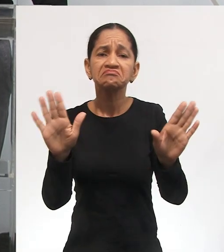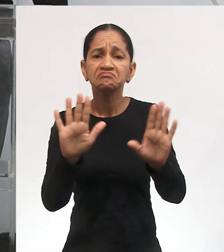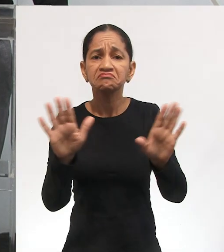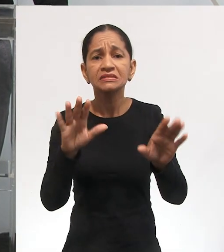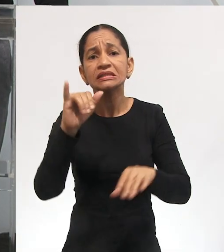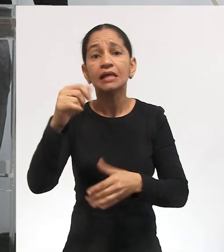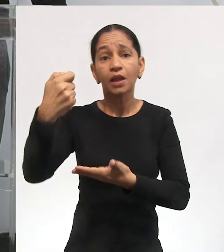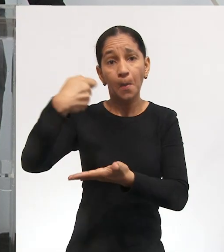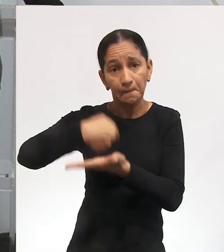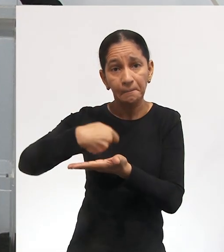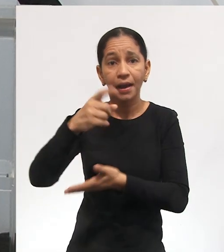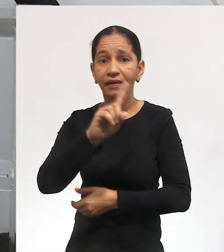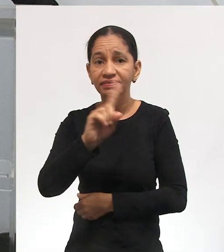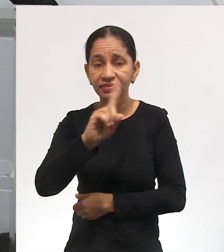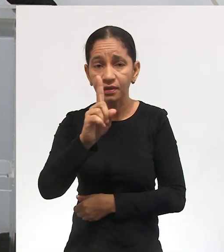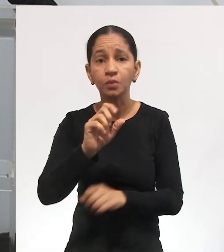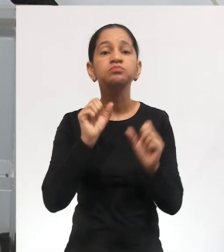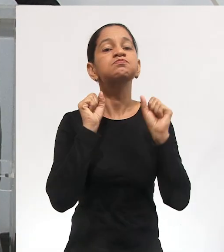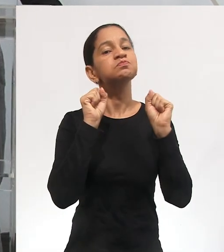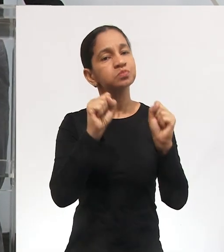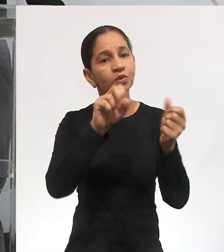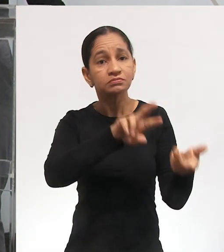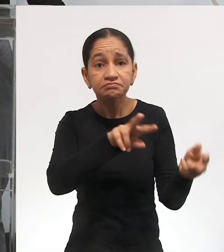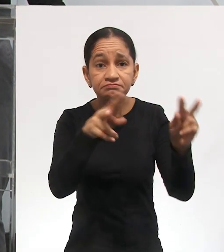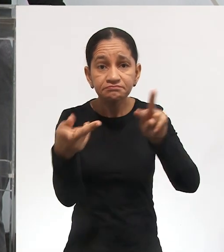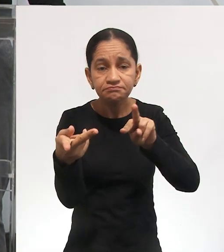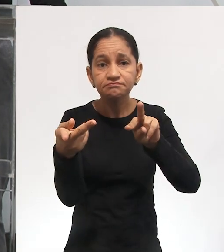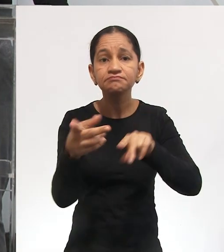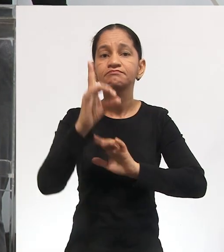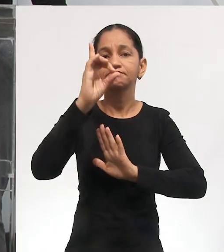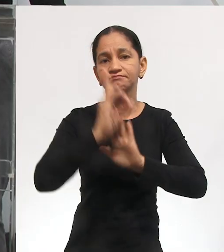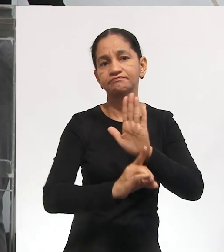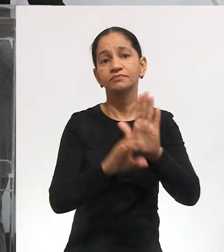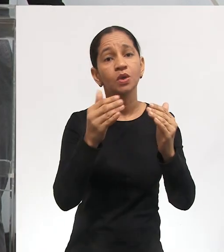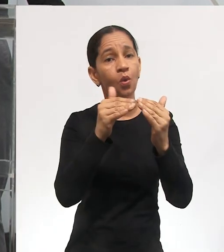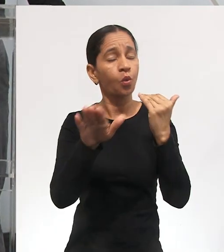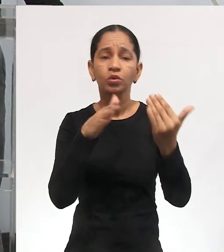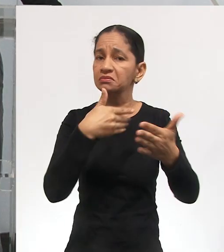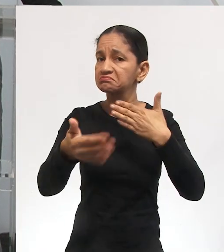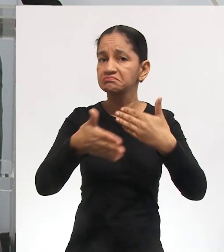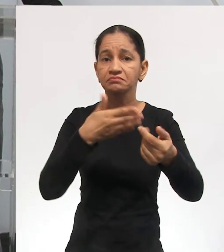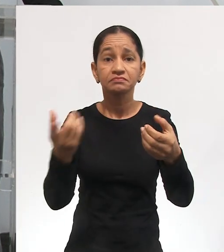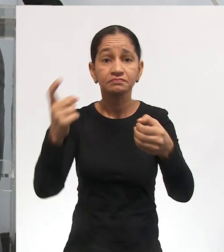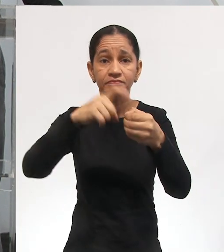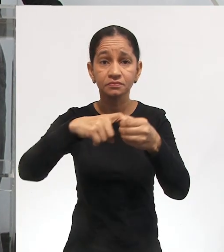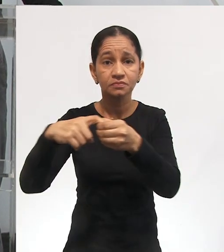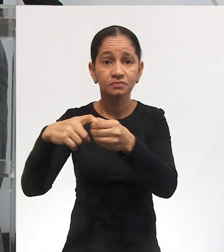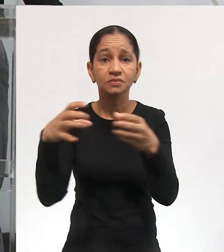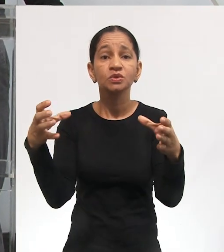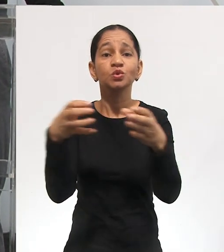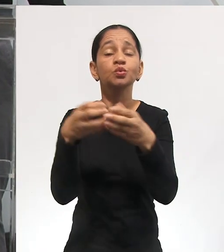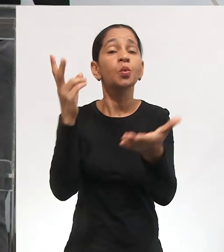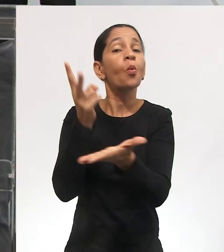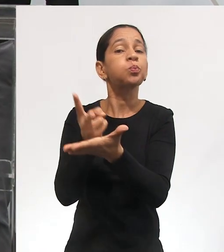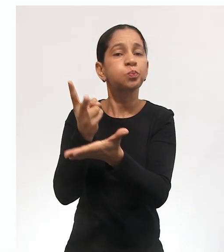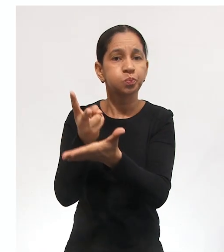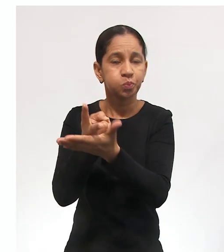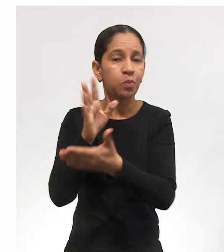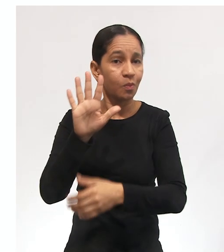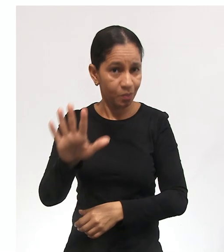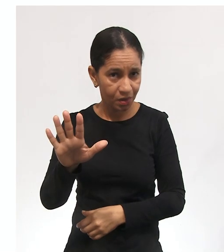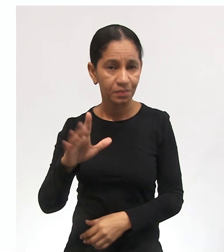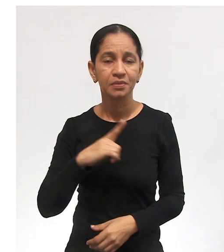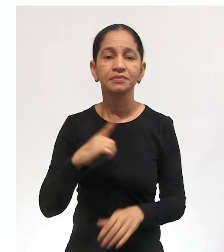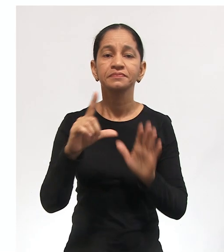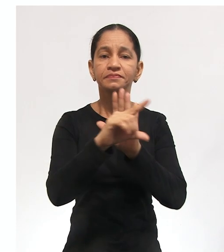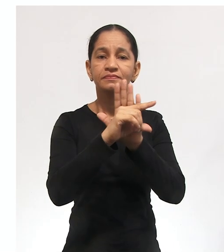tenha condições de pagar, demandar o recebimento do meu direito contra qualquer outra empresa desse mesmo grupo.